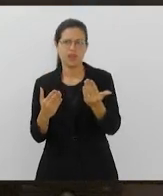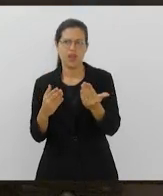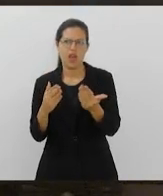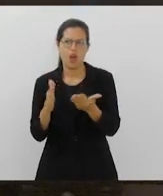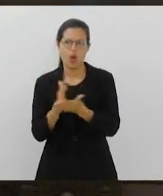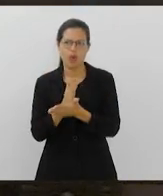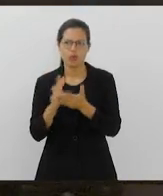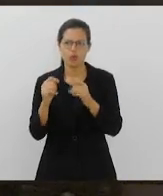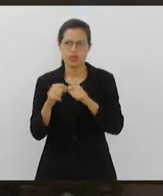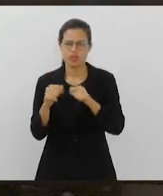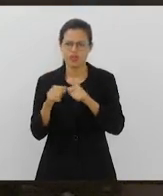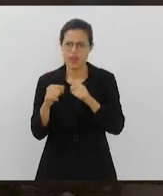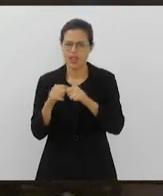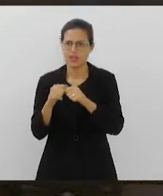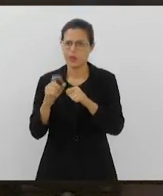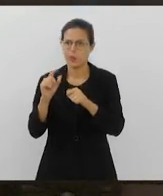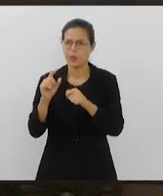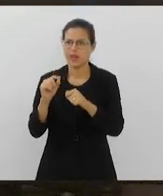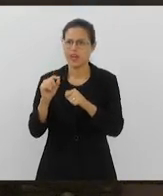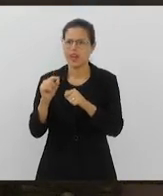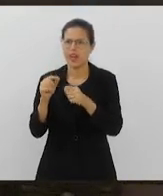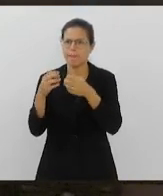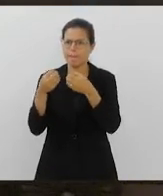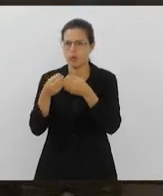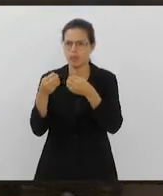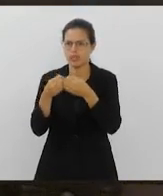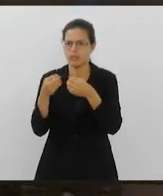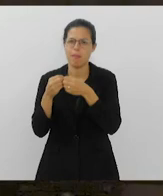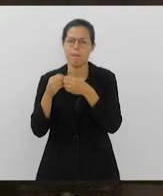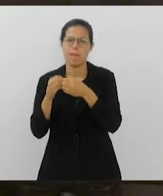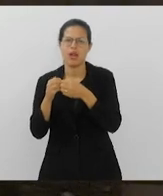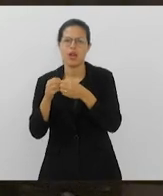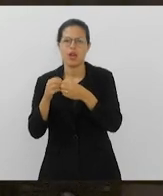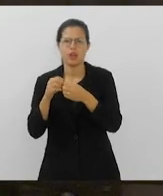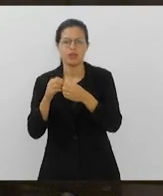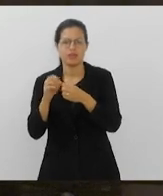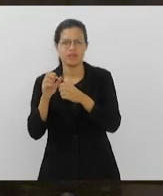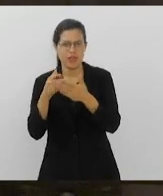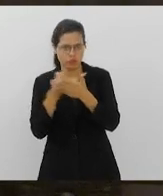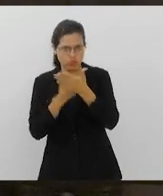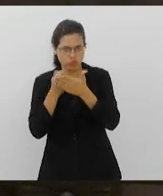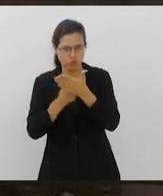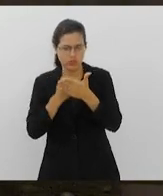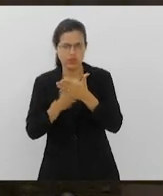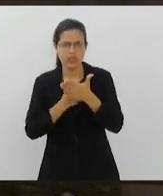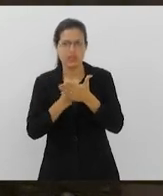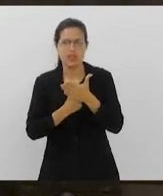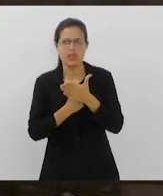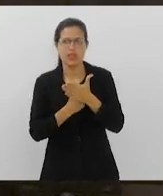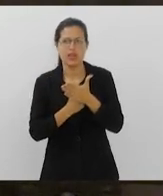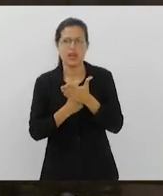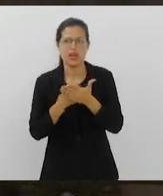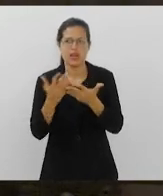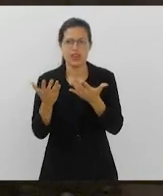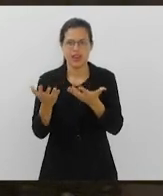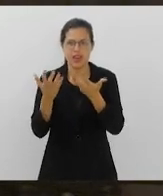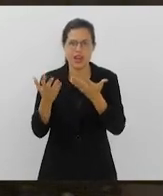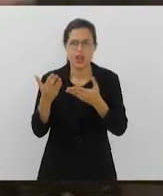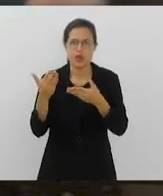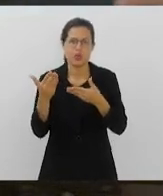Arthur Virgílio. Tentam se aproximar de alguma forma à luta, naquele afã de angariar